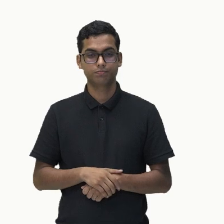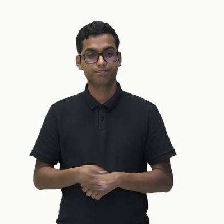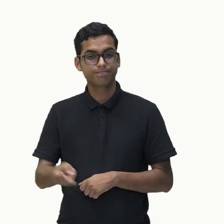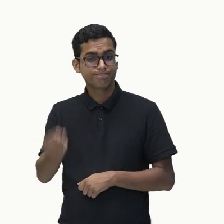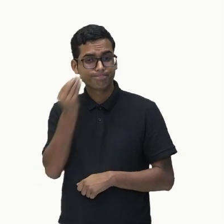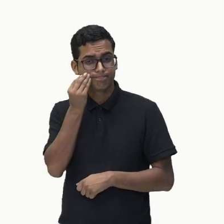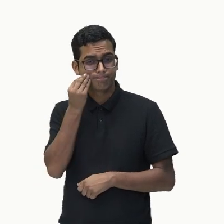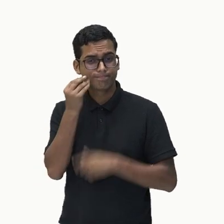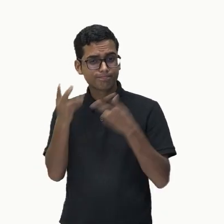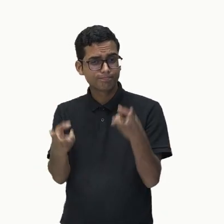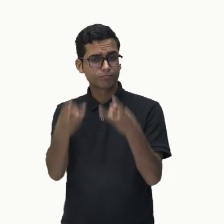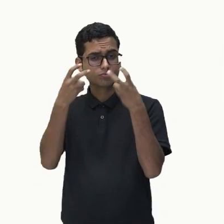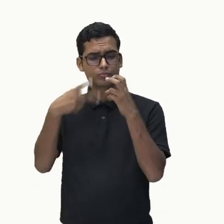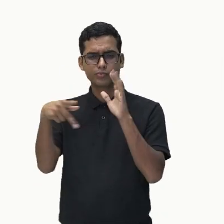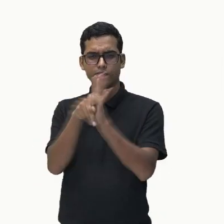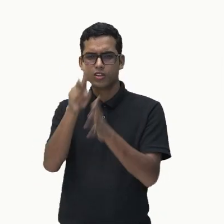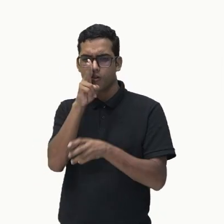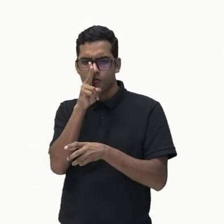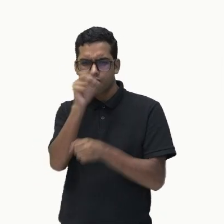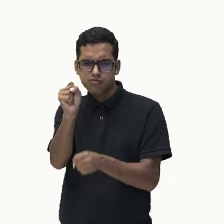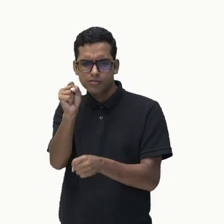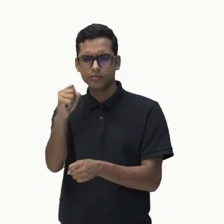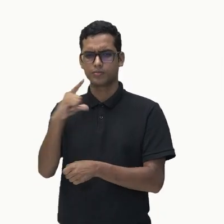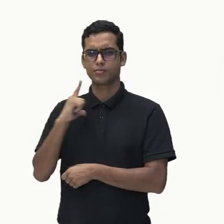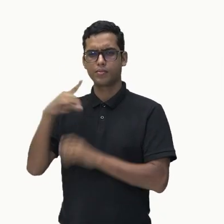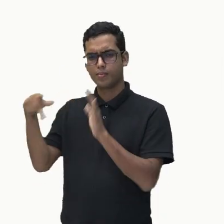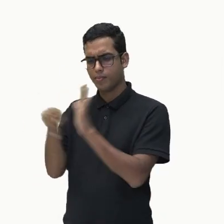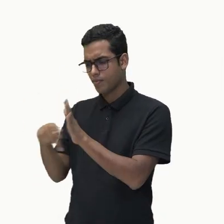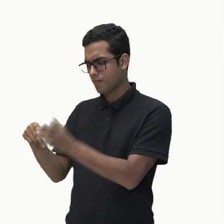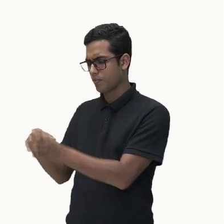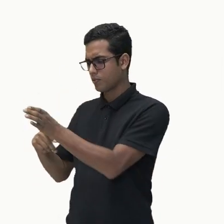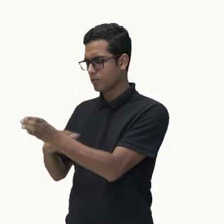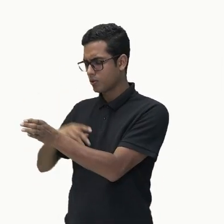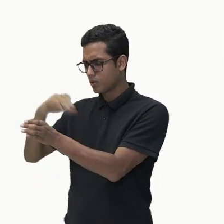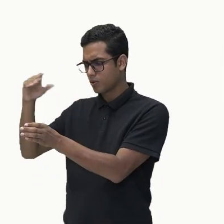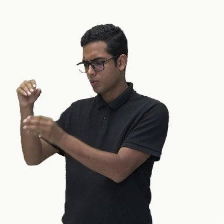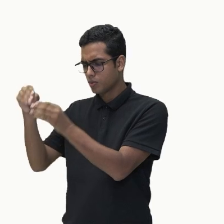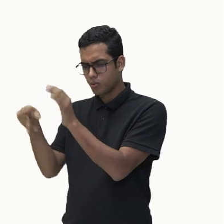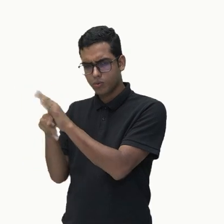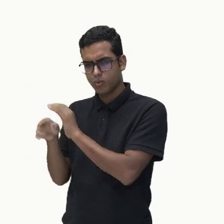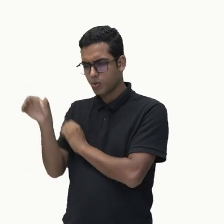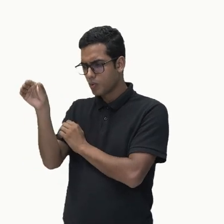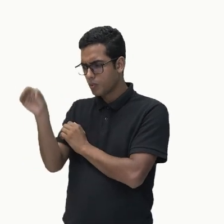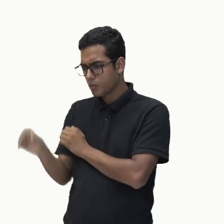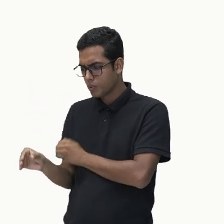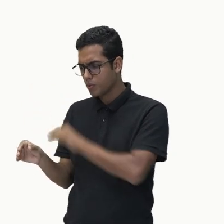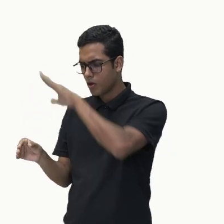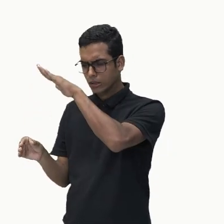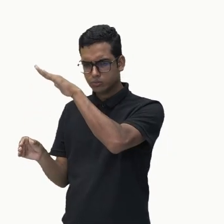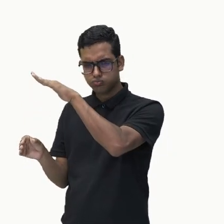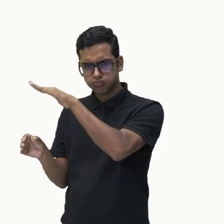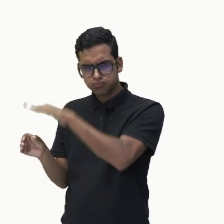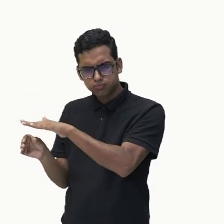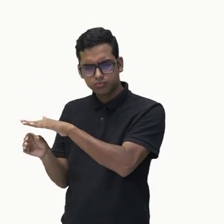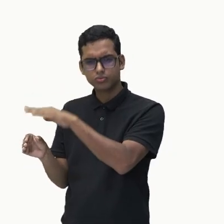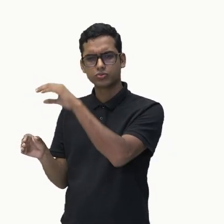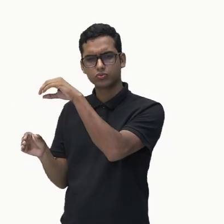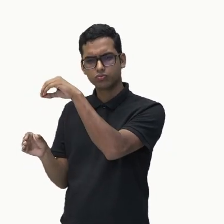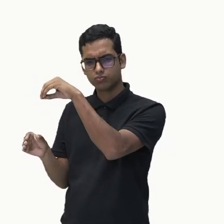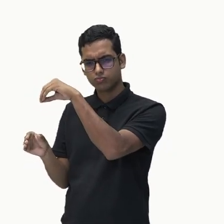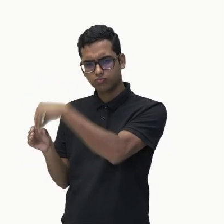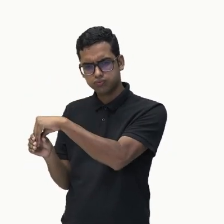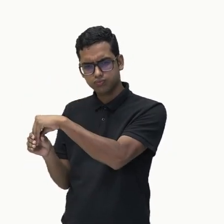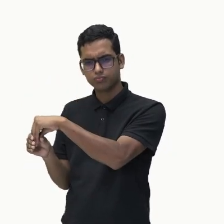uma força vai ser feita aqui nesse êmbolo menor, tá? Uma força F é feita no êmbolo menor. E aí